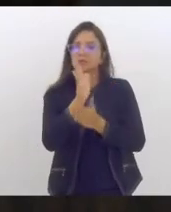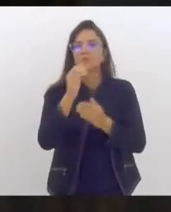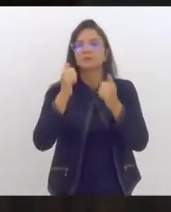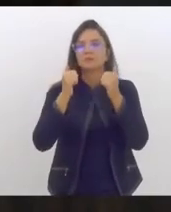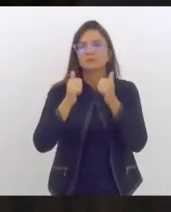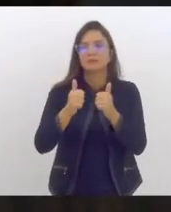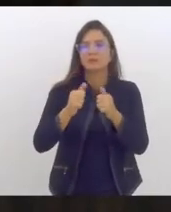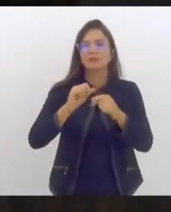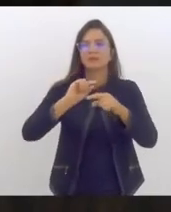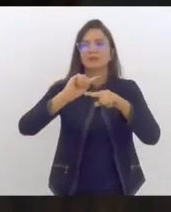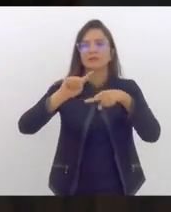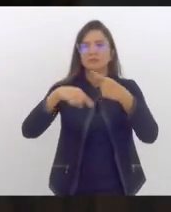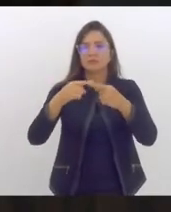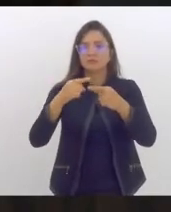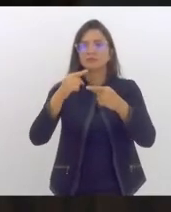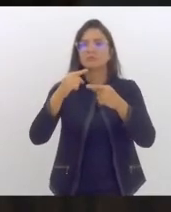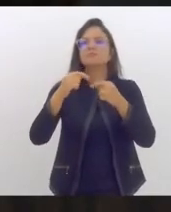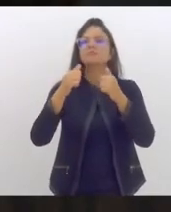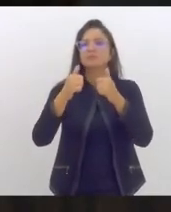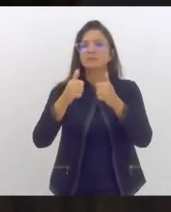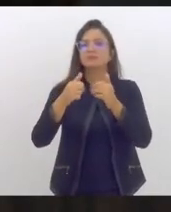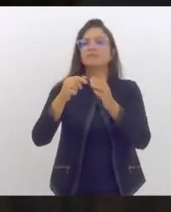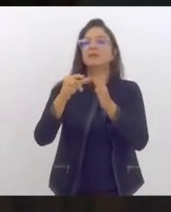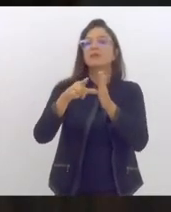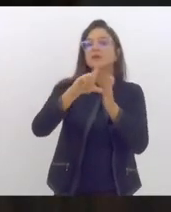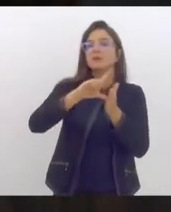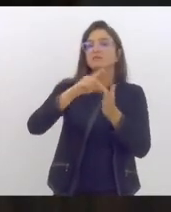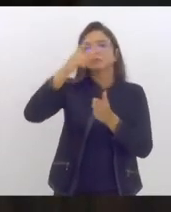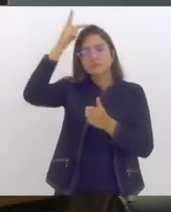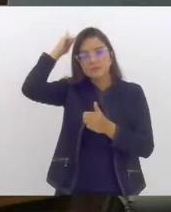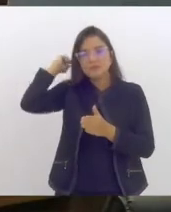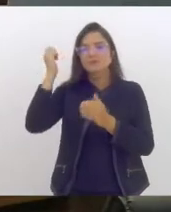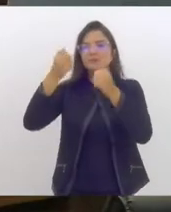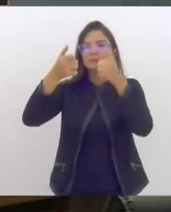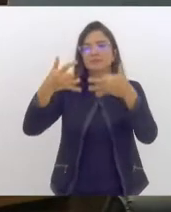antes, porém, deputado Luiz Paulo.